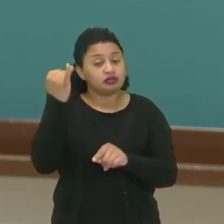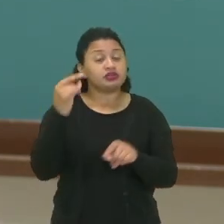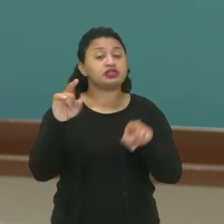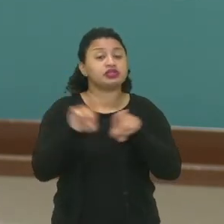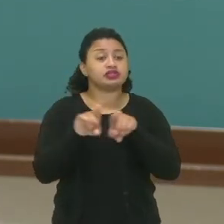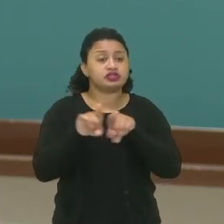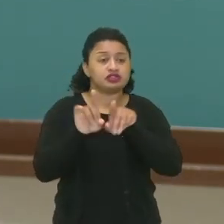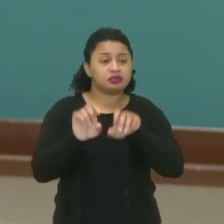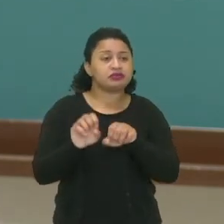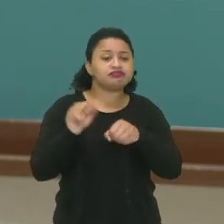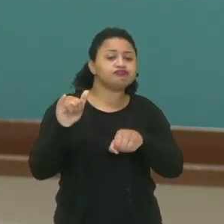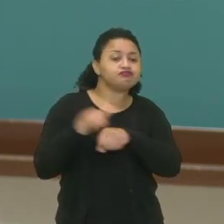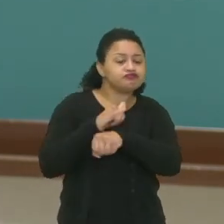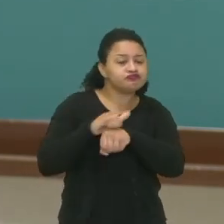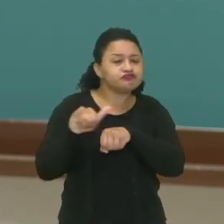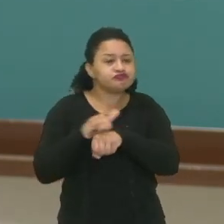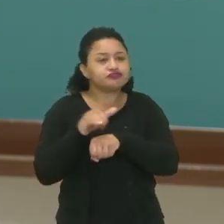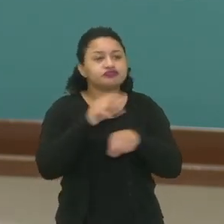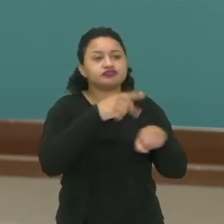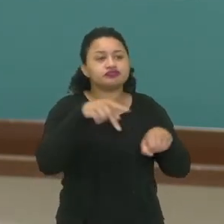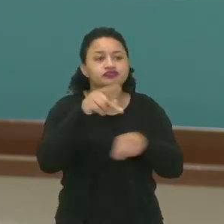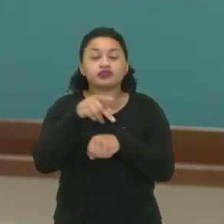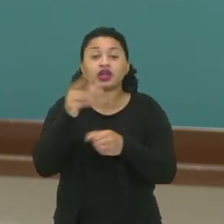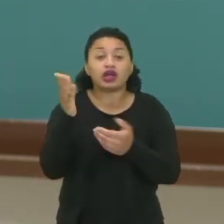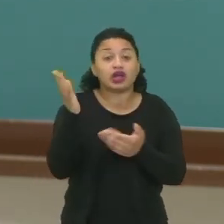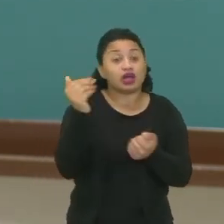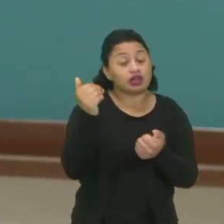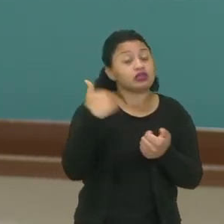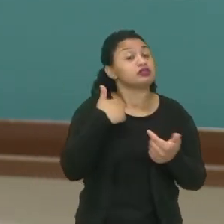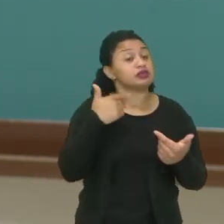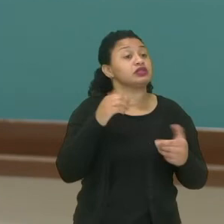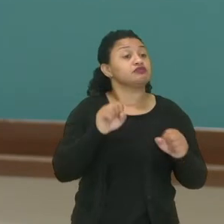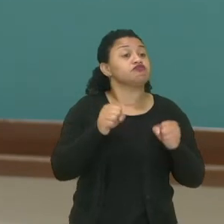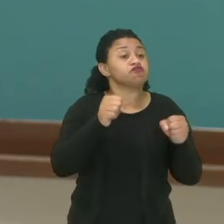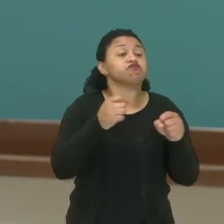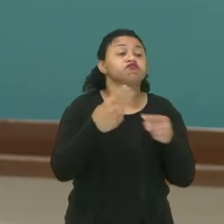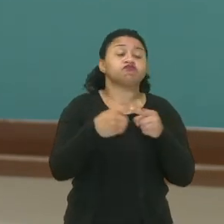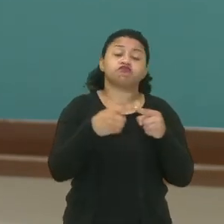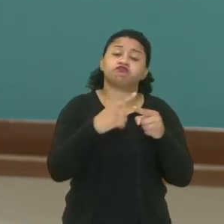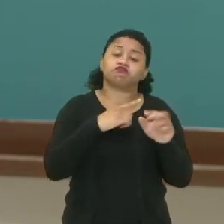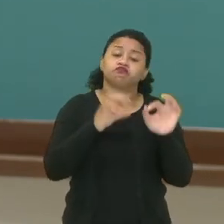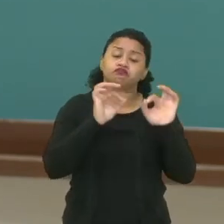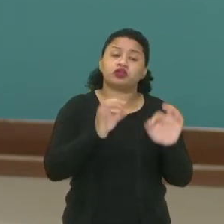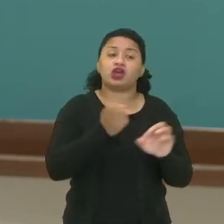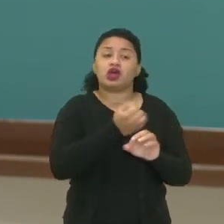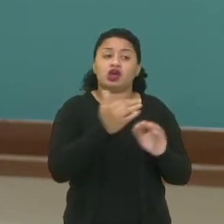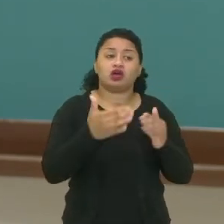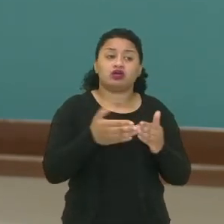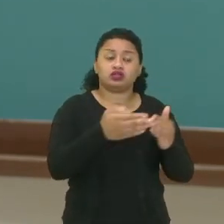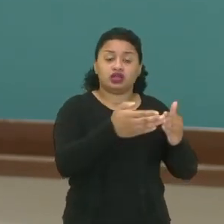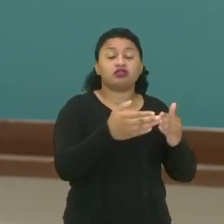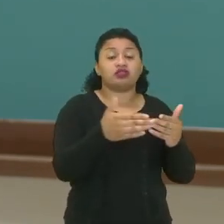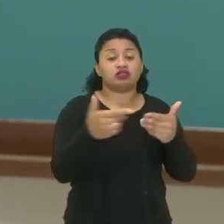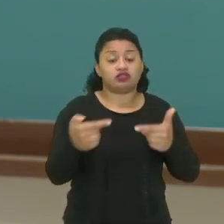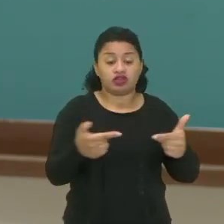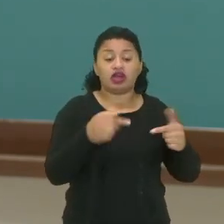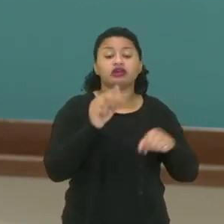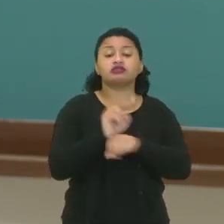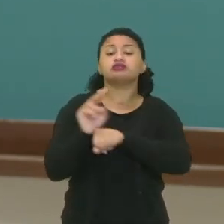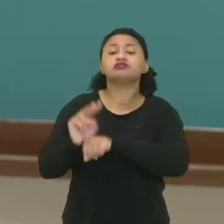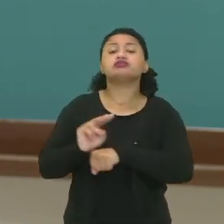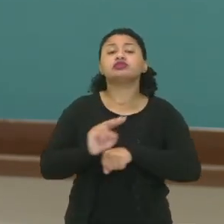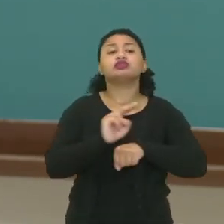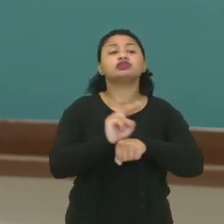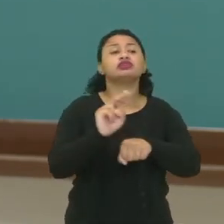defendido estrategicamente pelos países, como a Espanha, né? Ela tem aqui com certeza navios de guerra que protegem ali para não